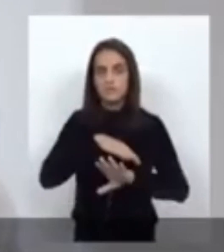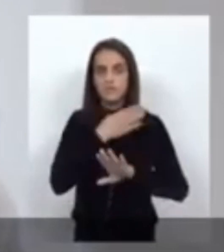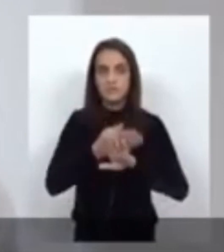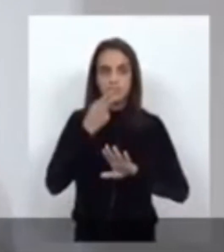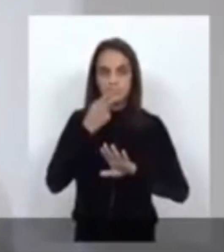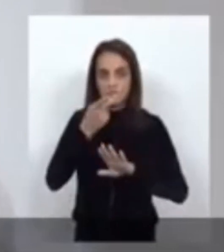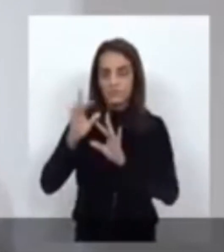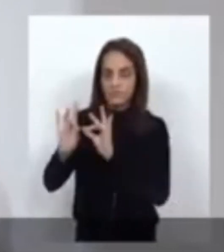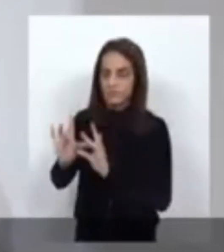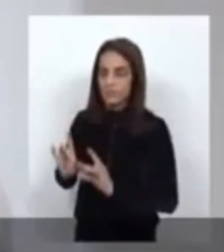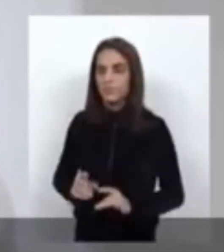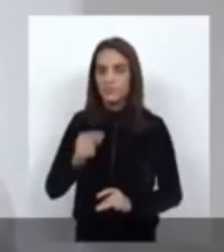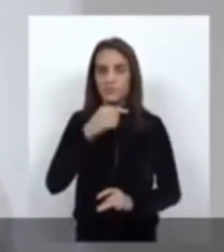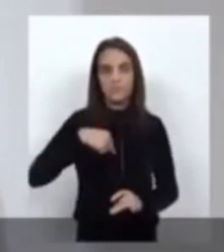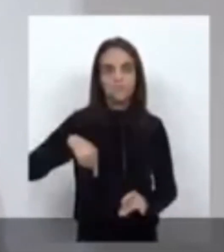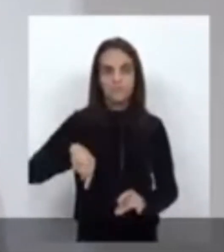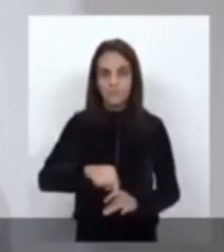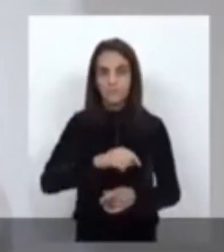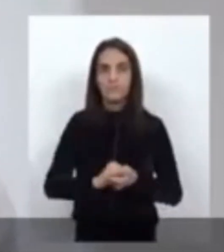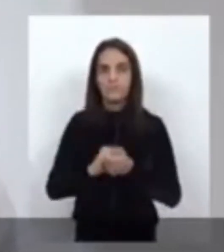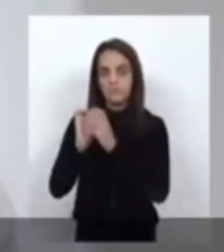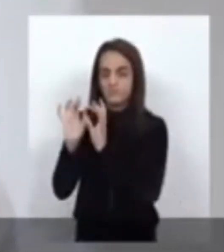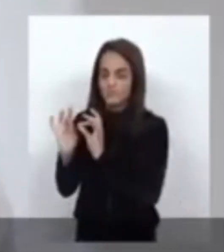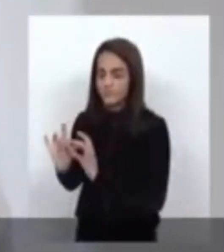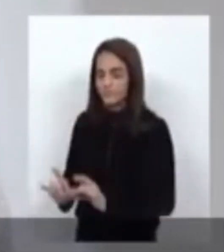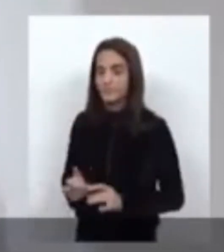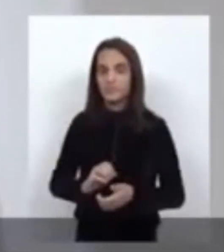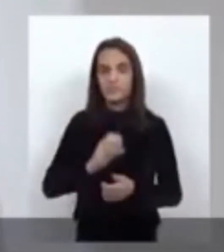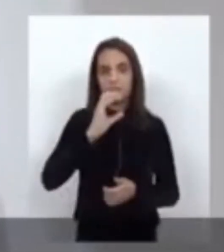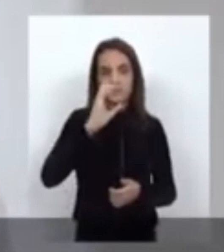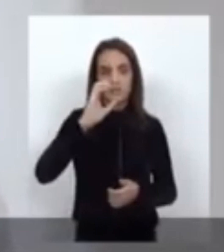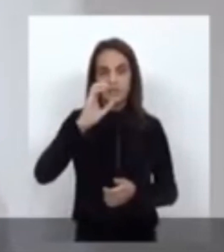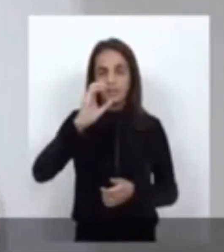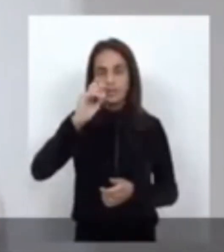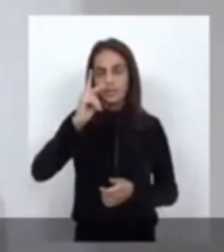na equipe, somos eu e Lígia Barros, a equipe da CGRH